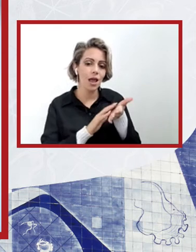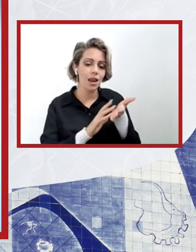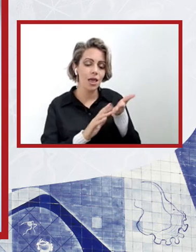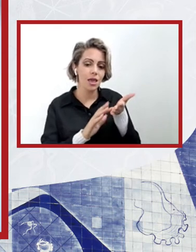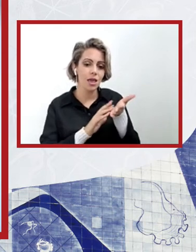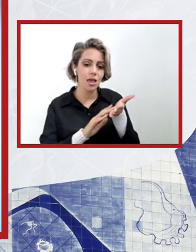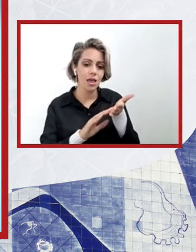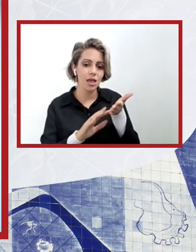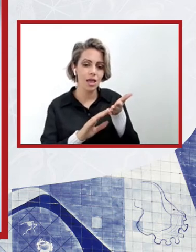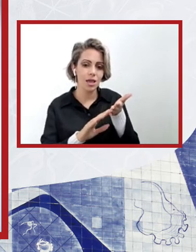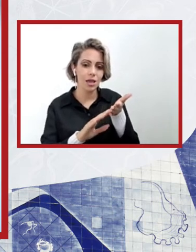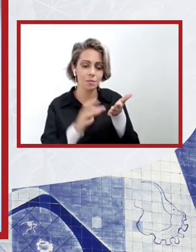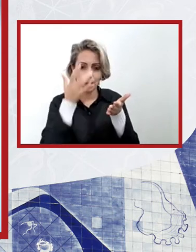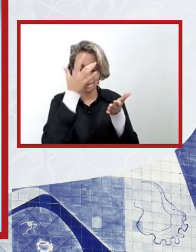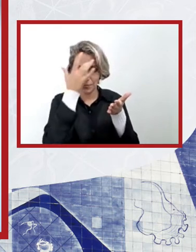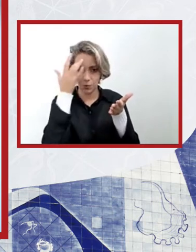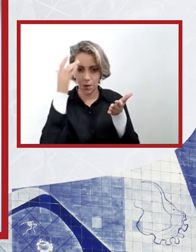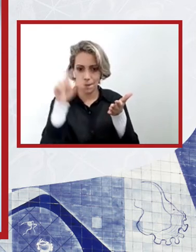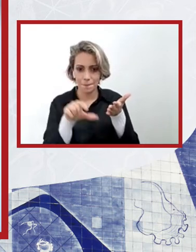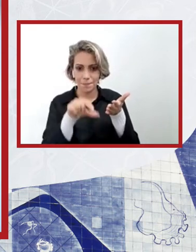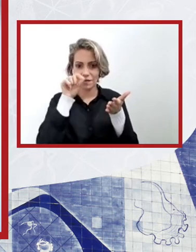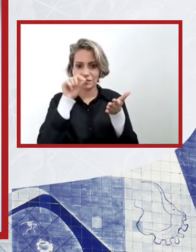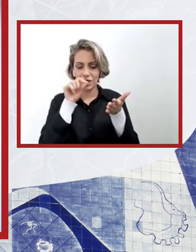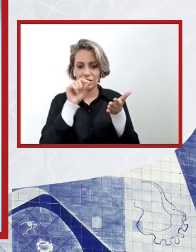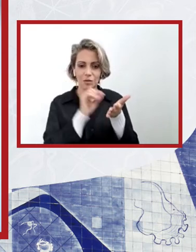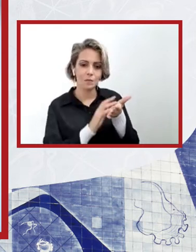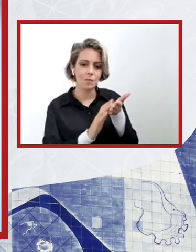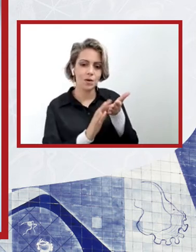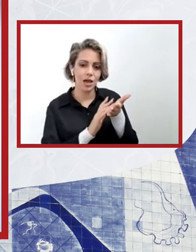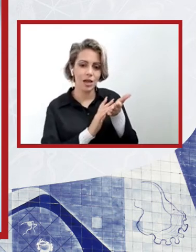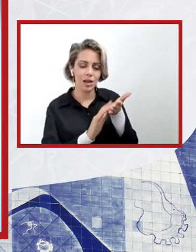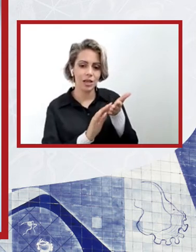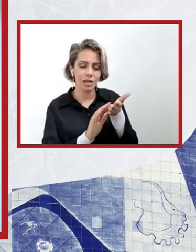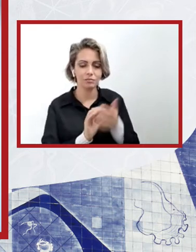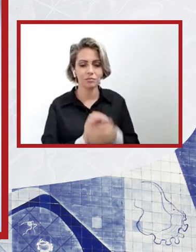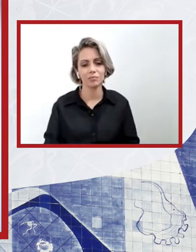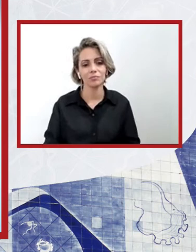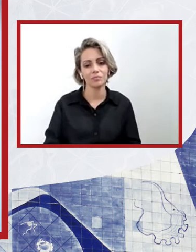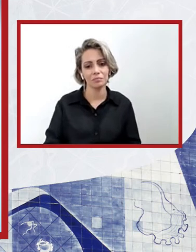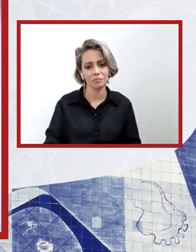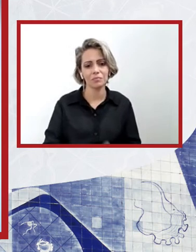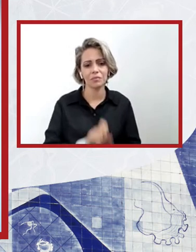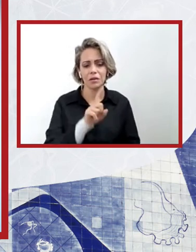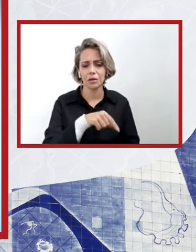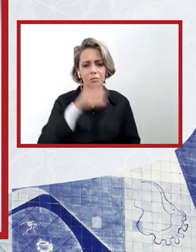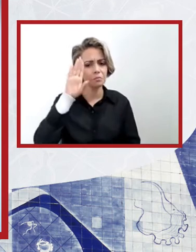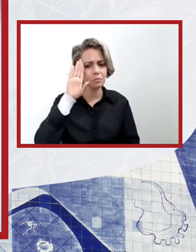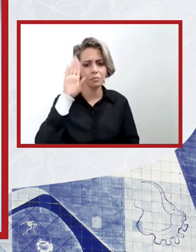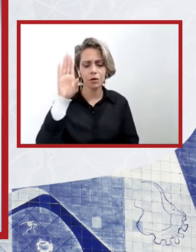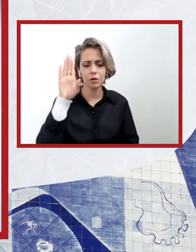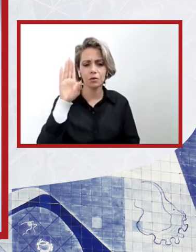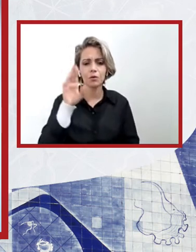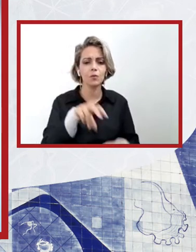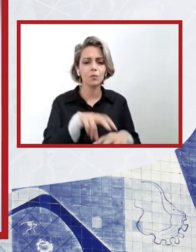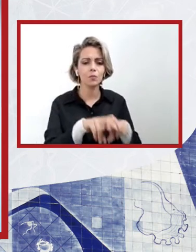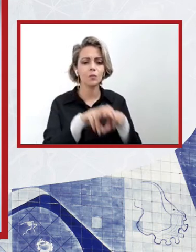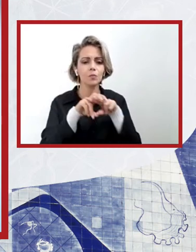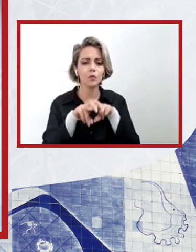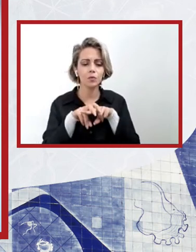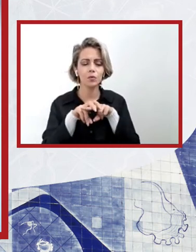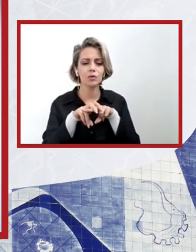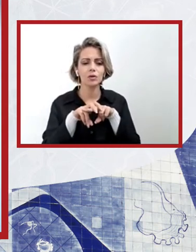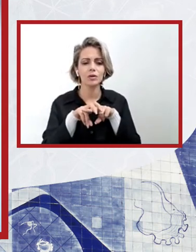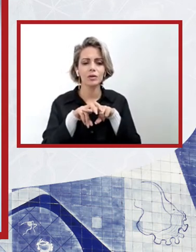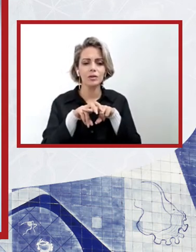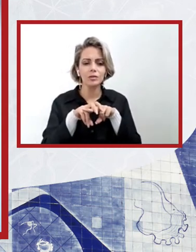os estudantes que preferem e têm mais destreza no Braille, é principalmente pela